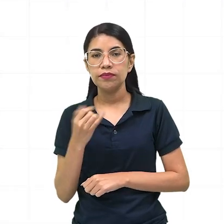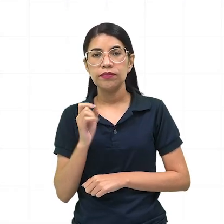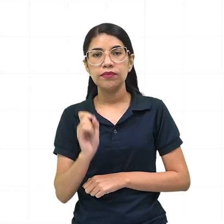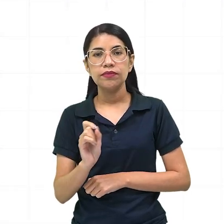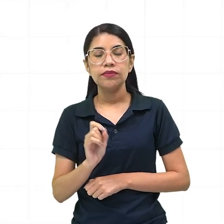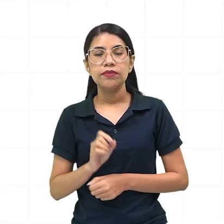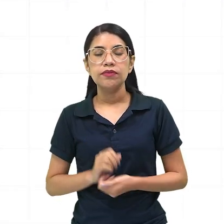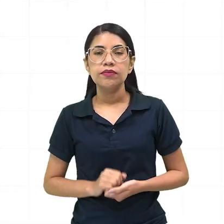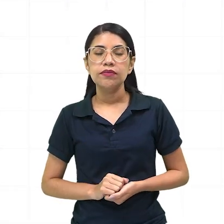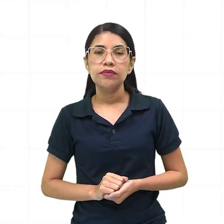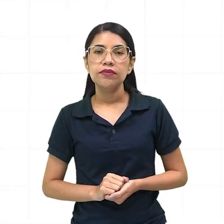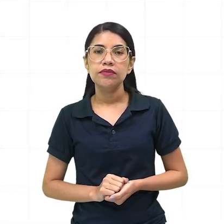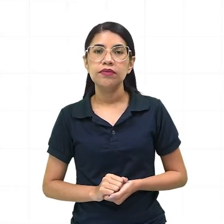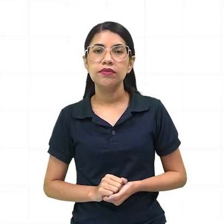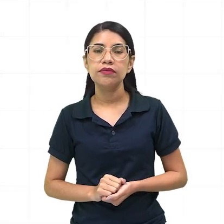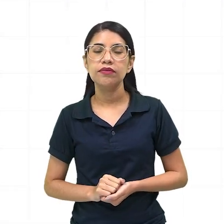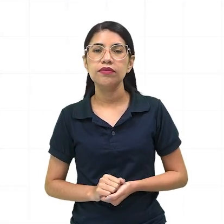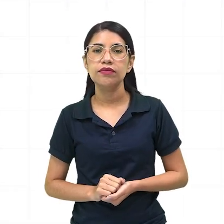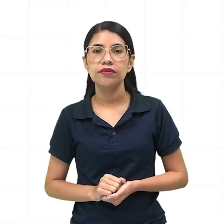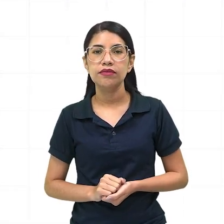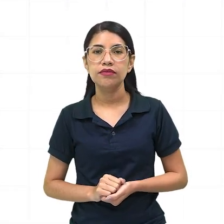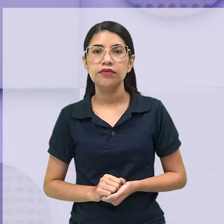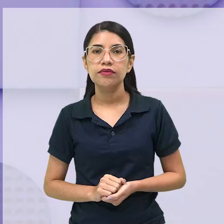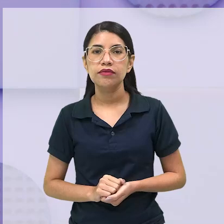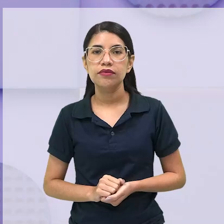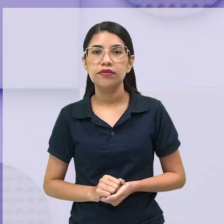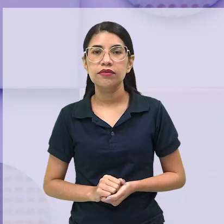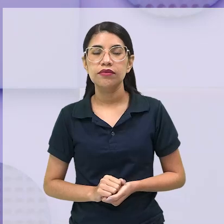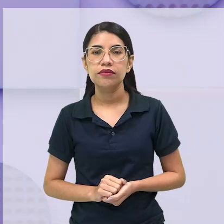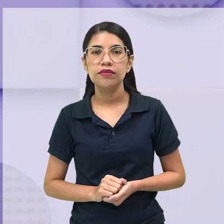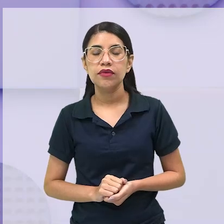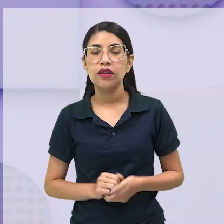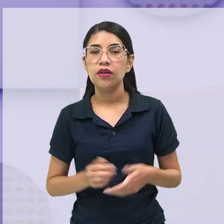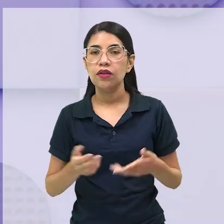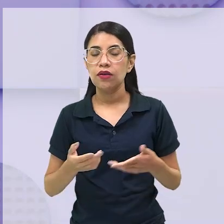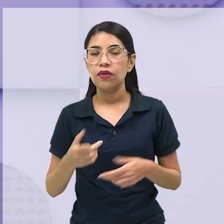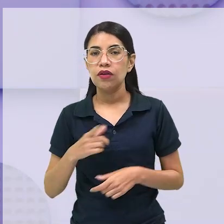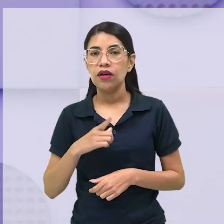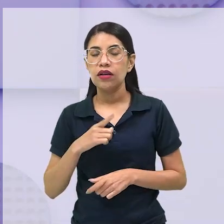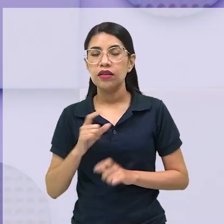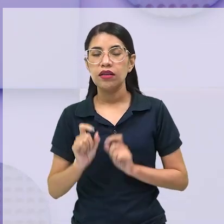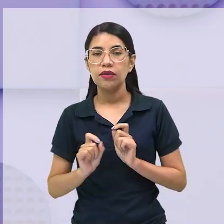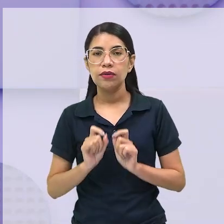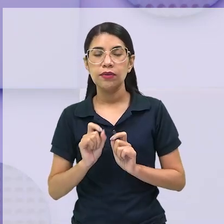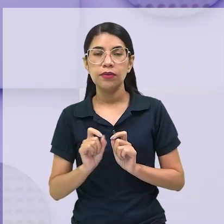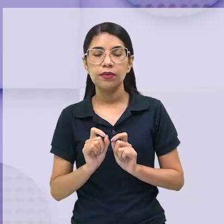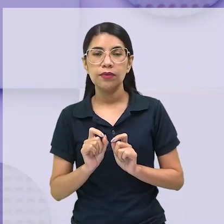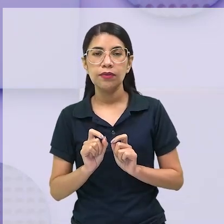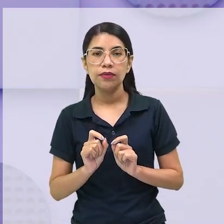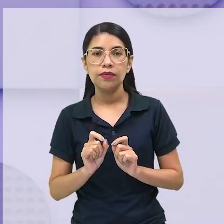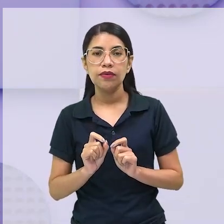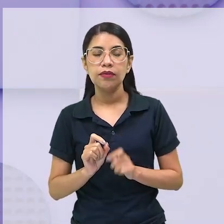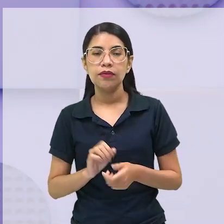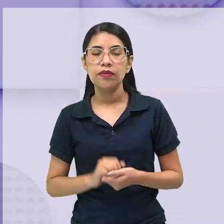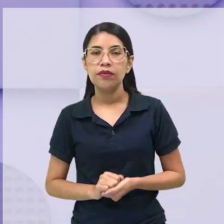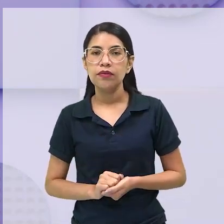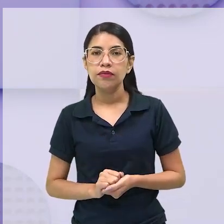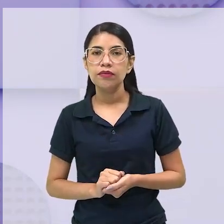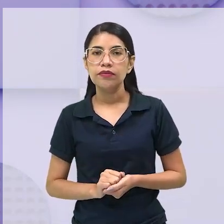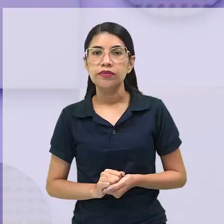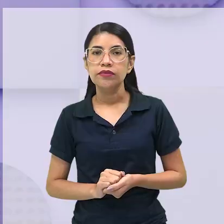que hoje, mais do que nunca, nós temos uma fronteira que já